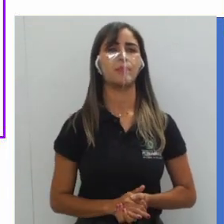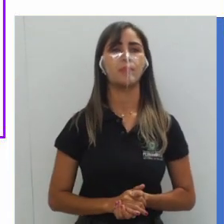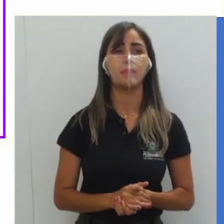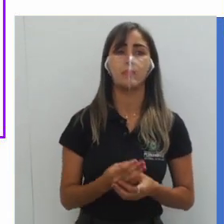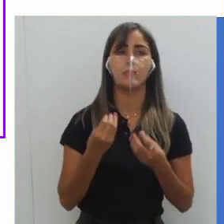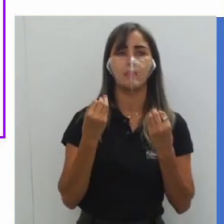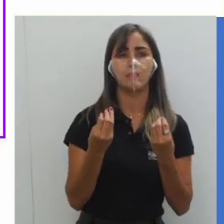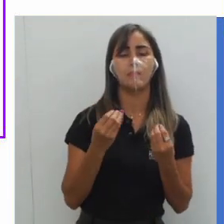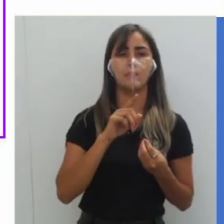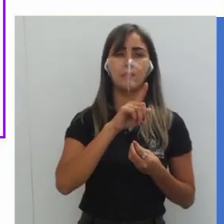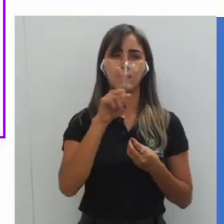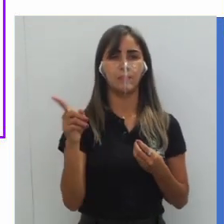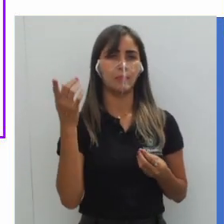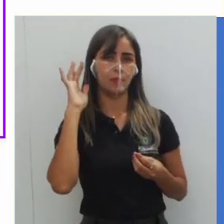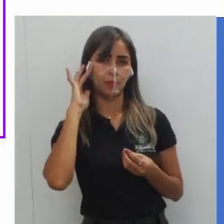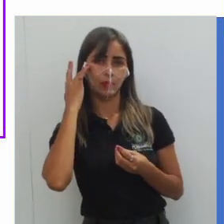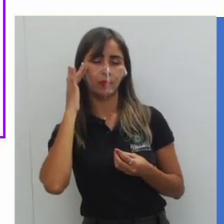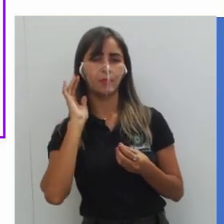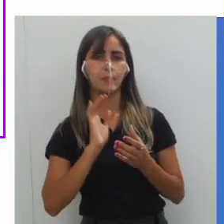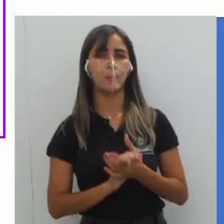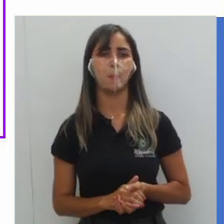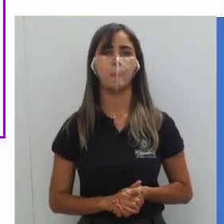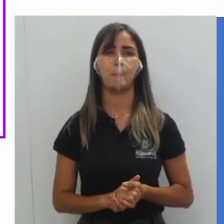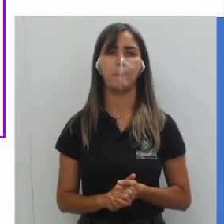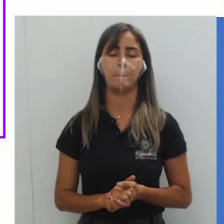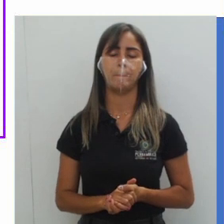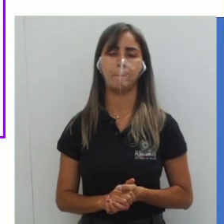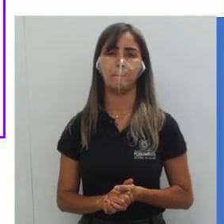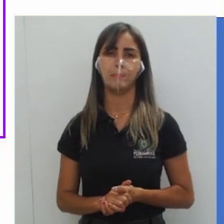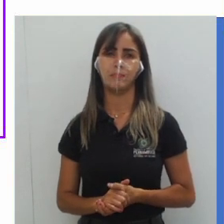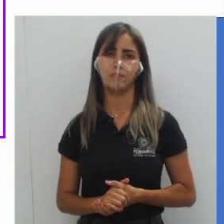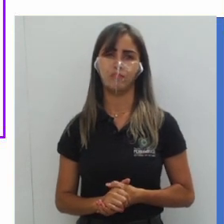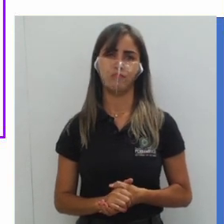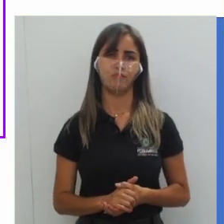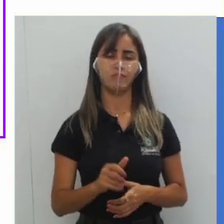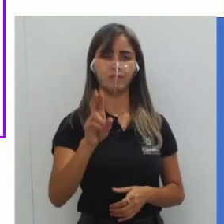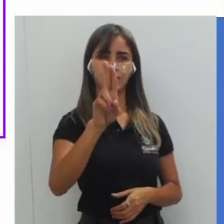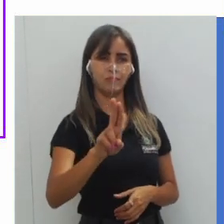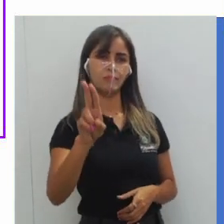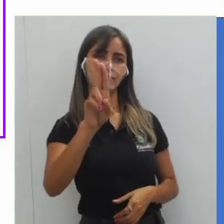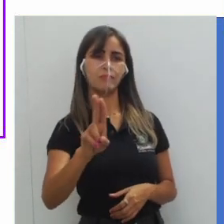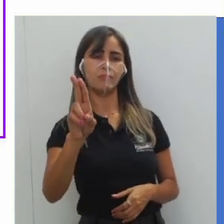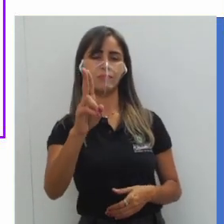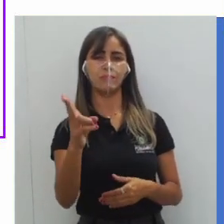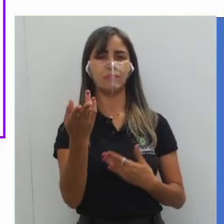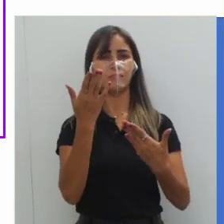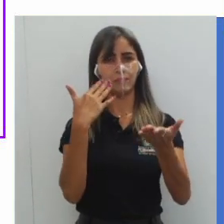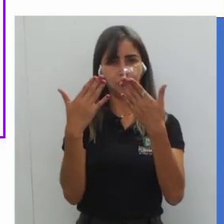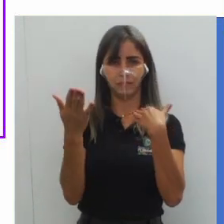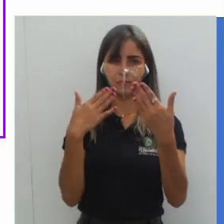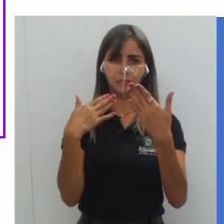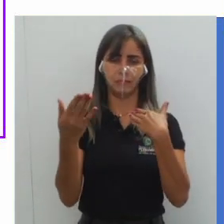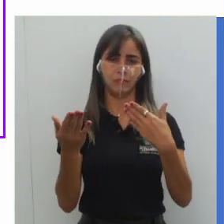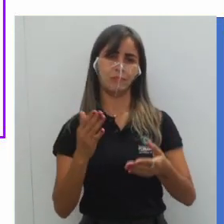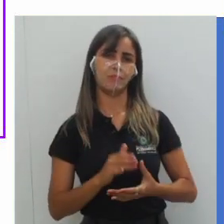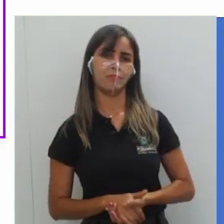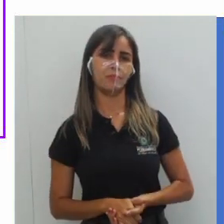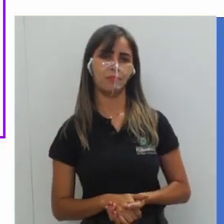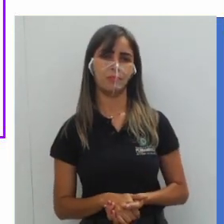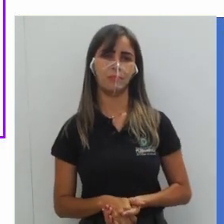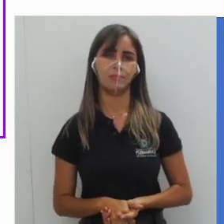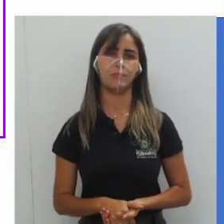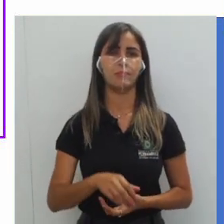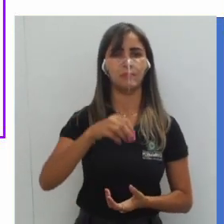próximo. Como é que vocês acham, então, que fica a sentença, utilizando o